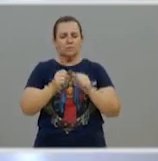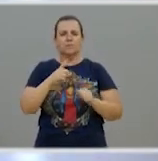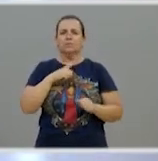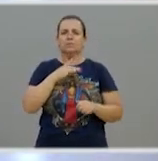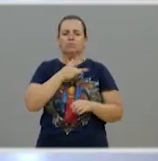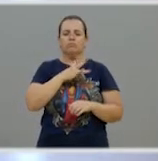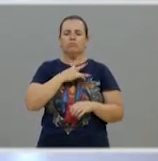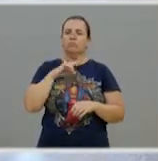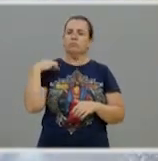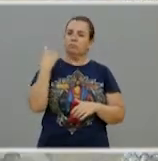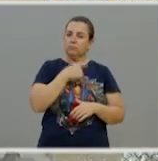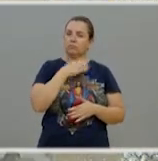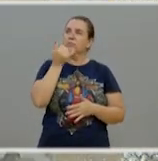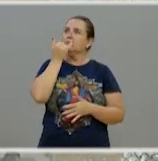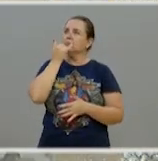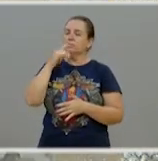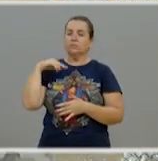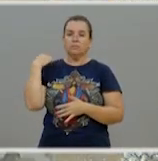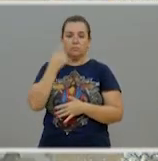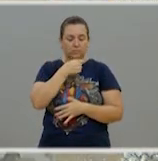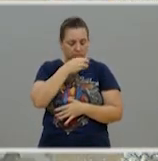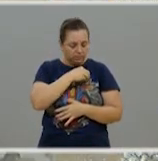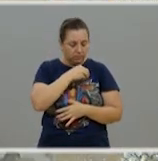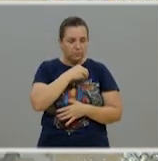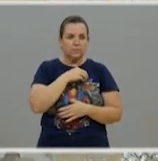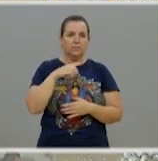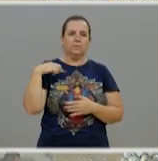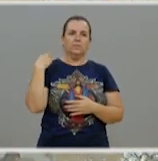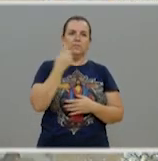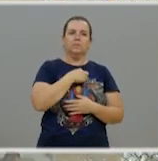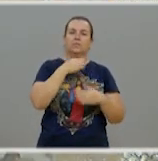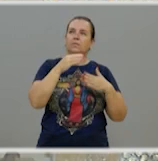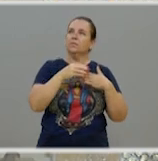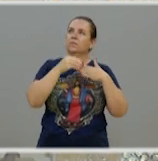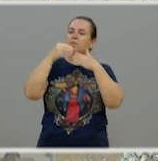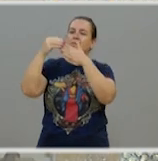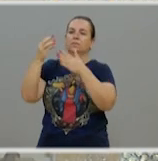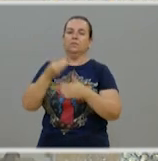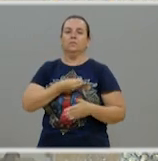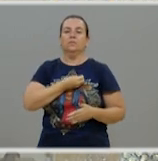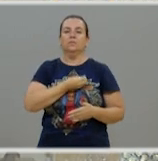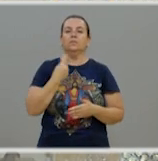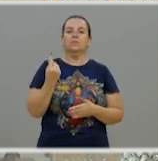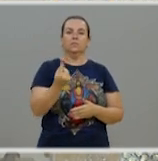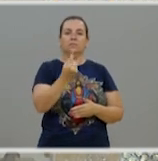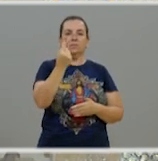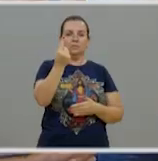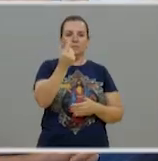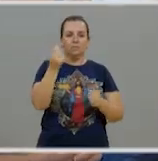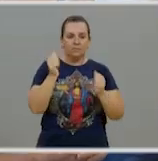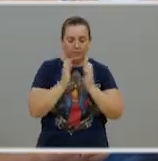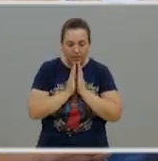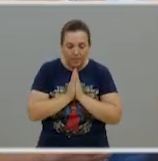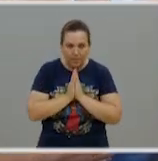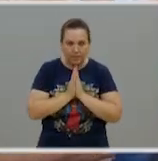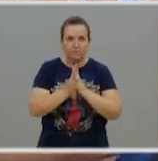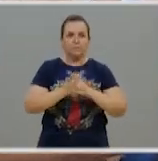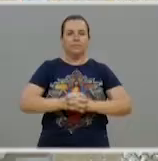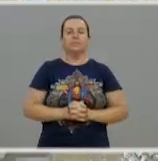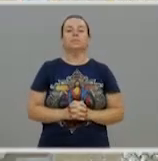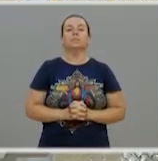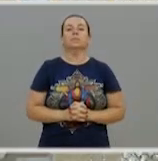bondoso, tenha compaixão de nós, perdoe os nossos pecados e nos conduz à vida eterna.